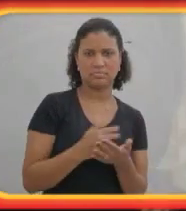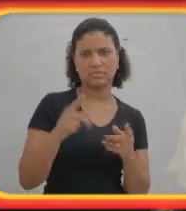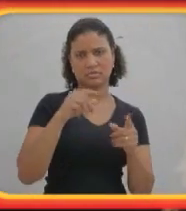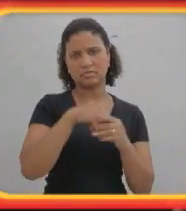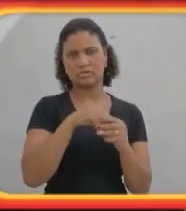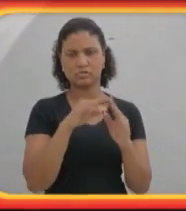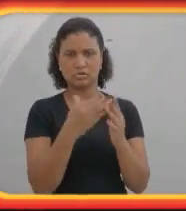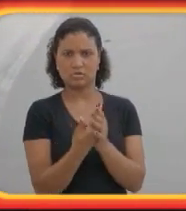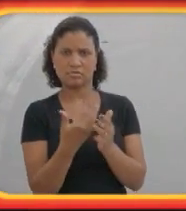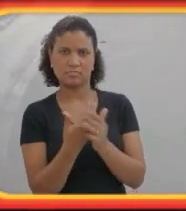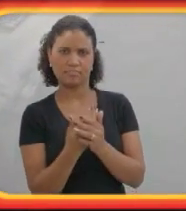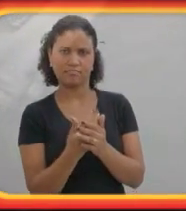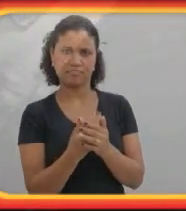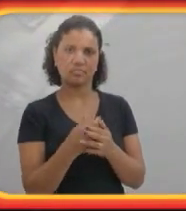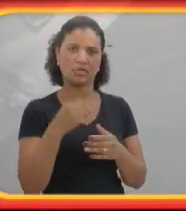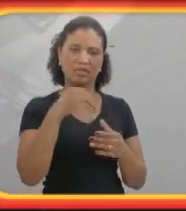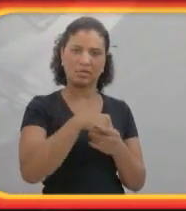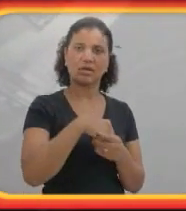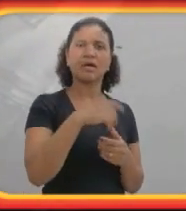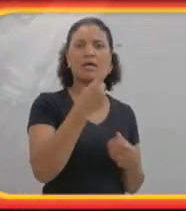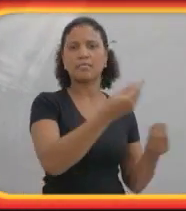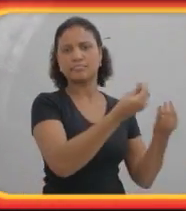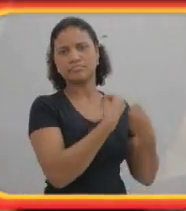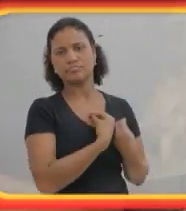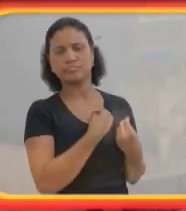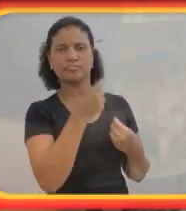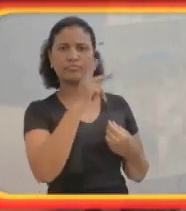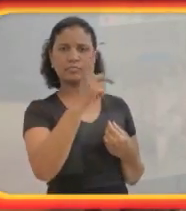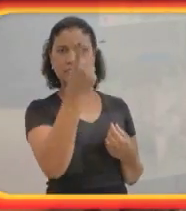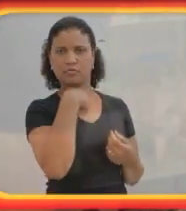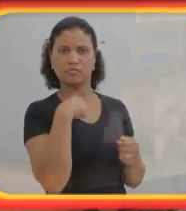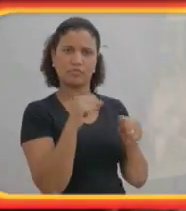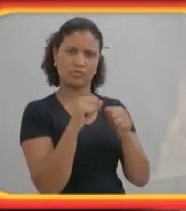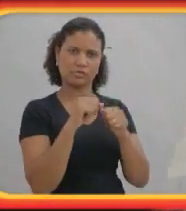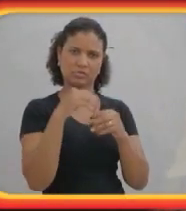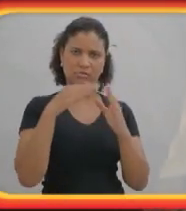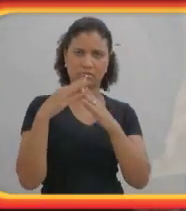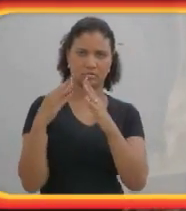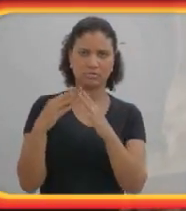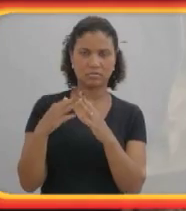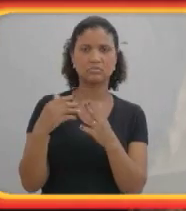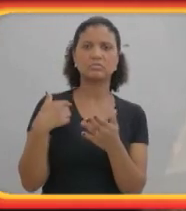Eu tinha 16 anos quando eu fiz este desenho, também na escola. e